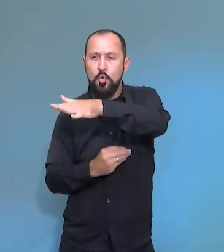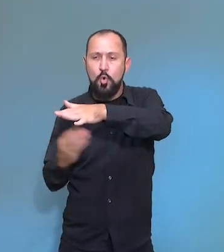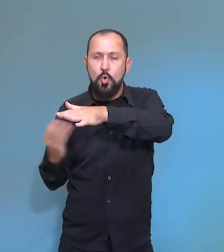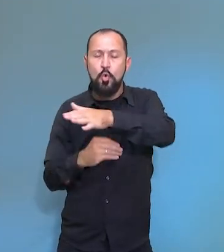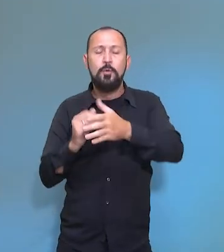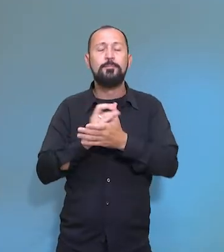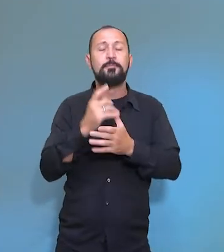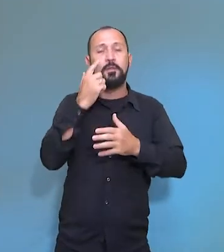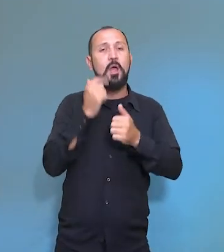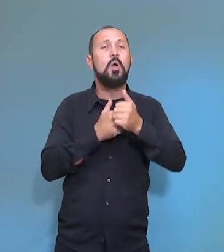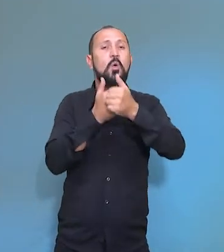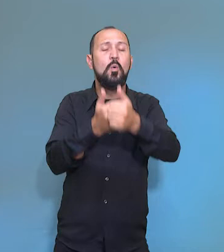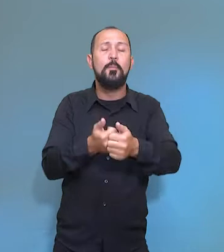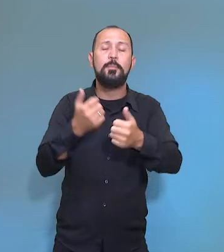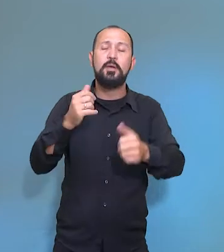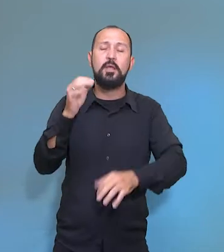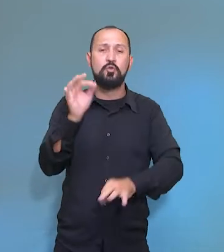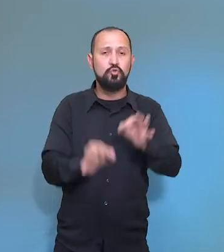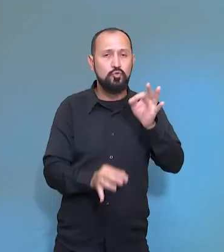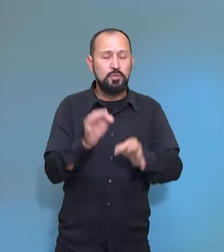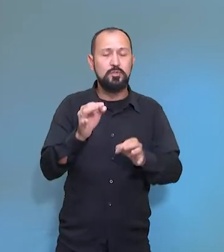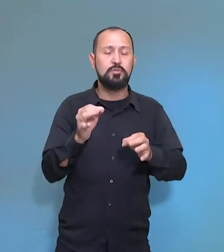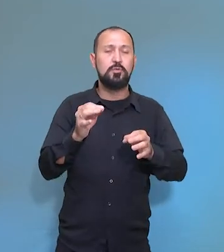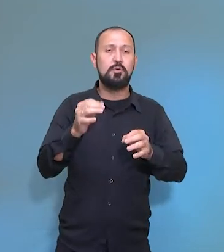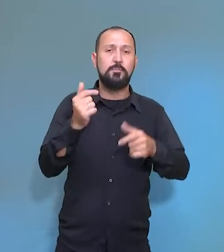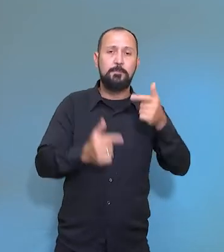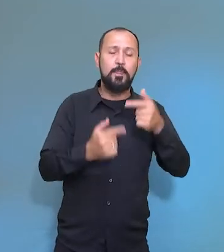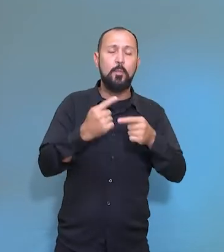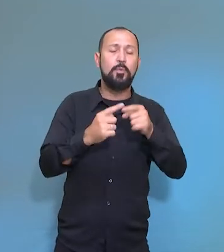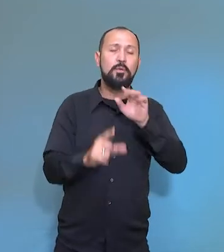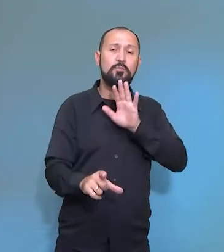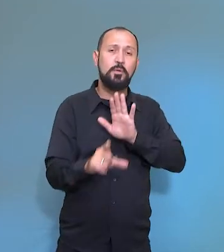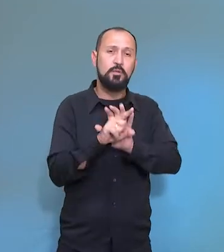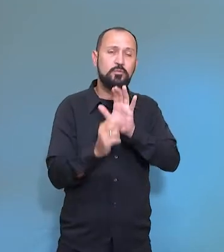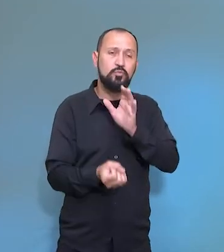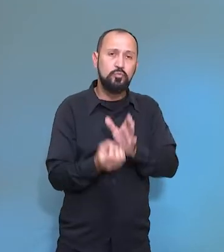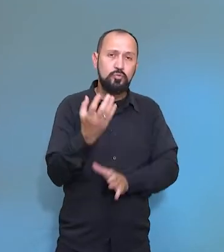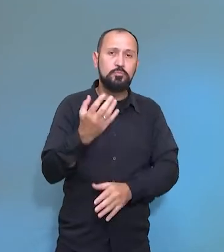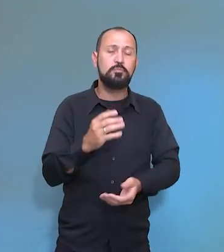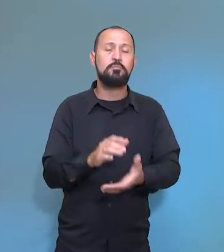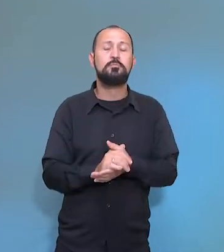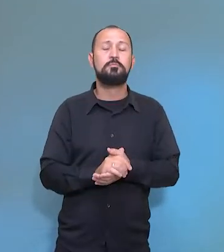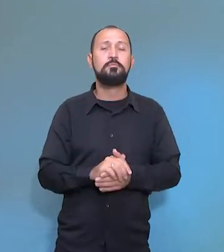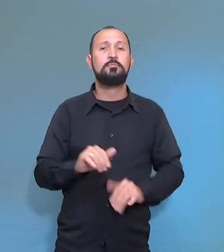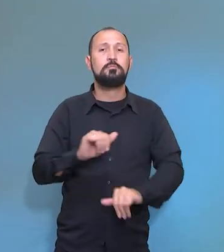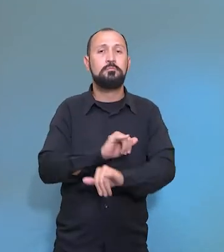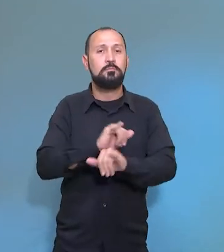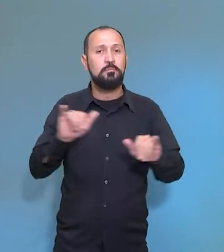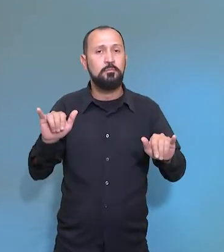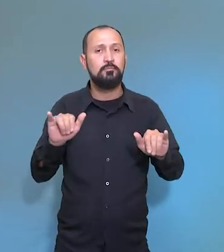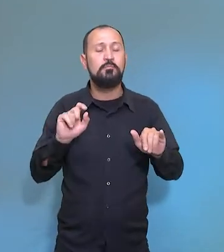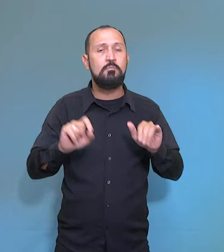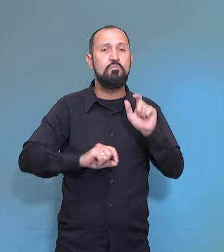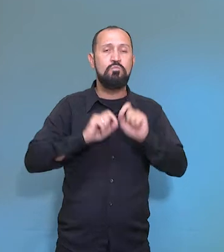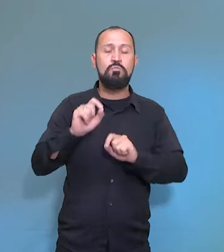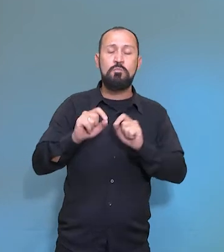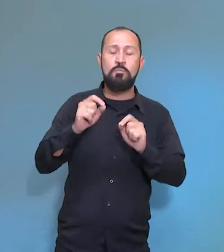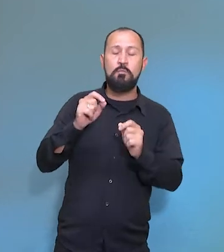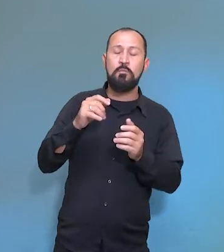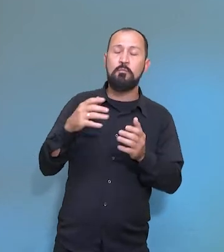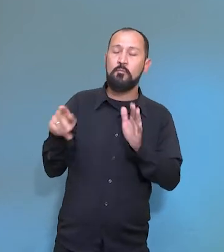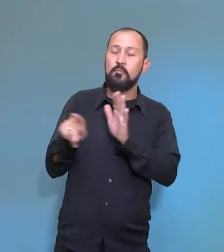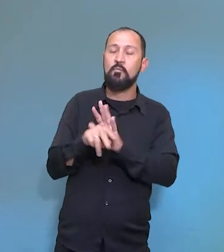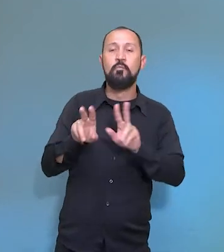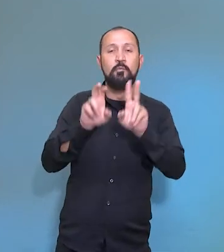acompanha, principalmente, o noticiário jurídico e político, né? Porque isso aí nasceu de uma lei, então foi muito divulgado também